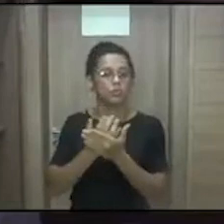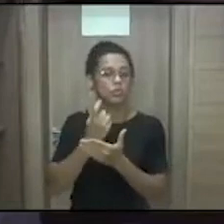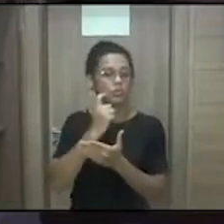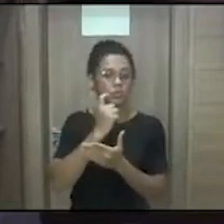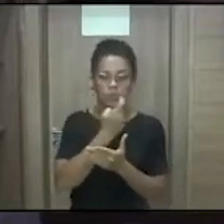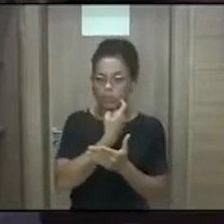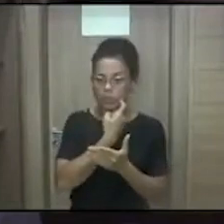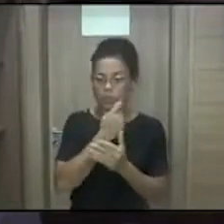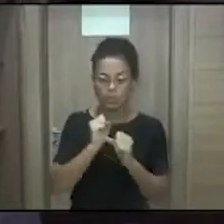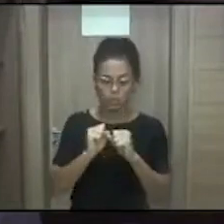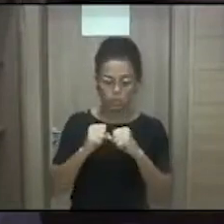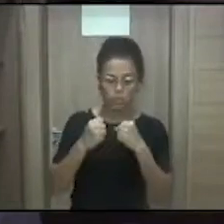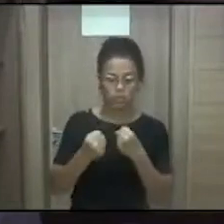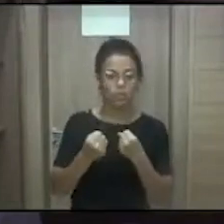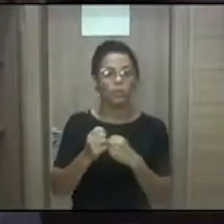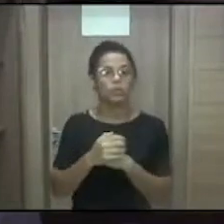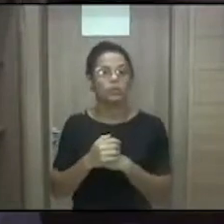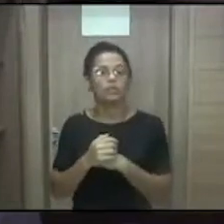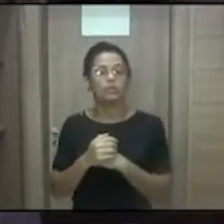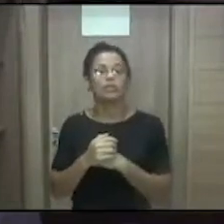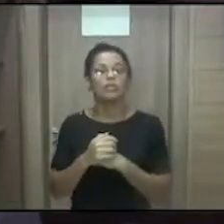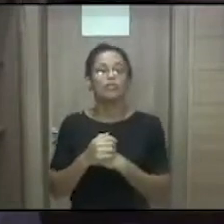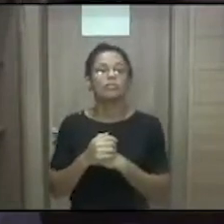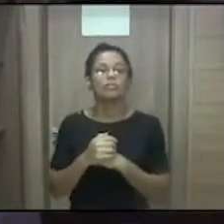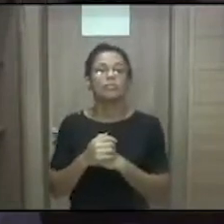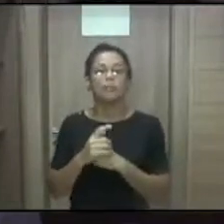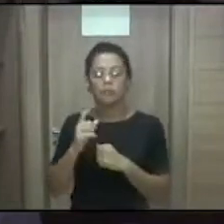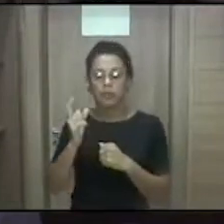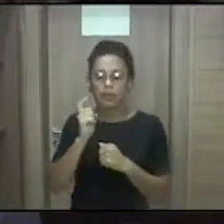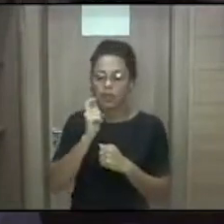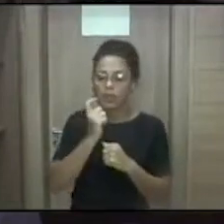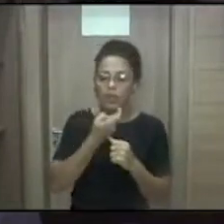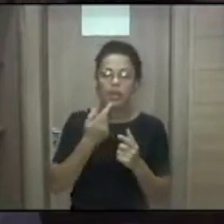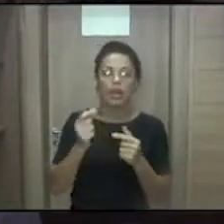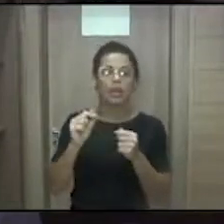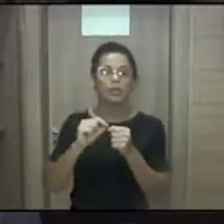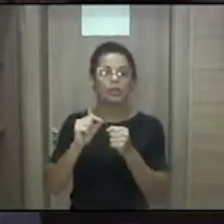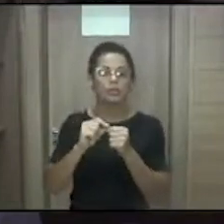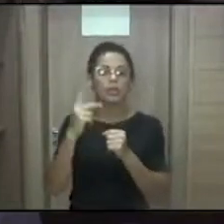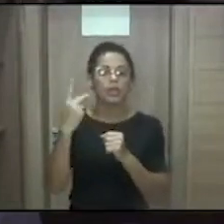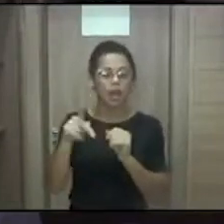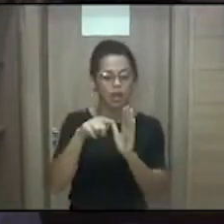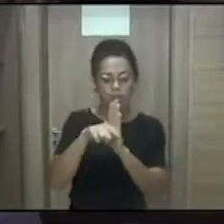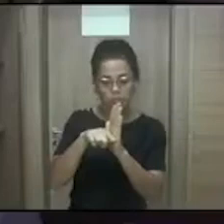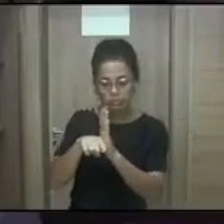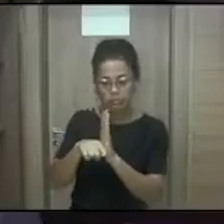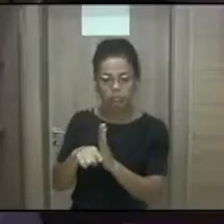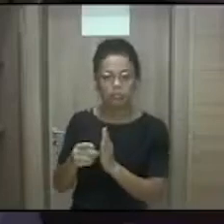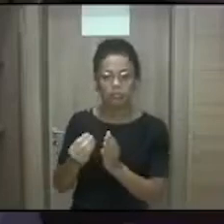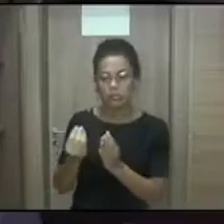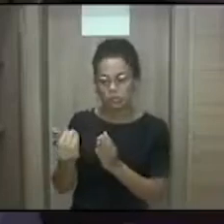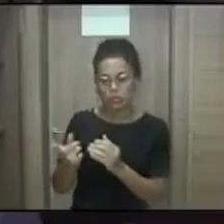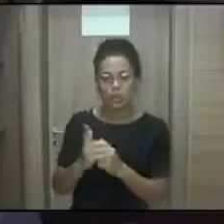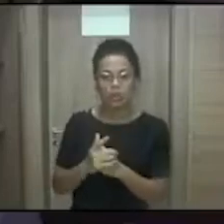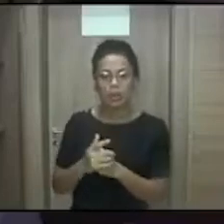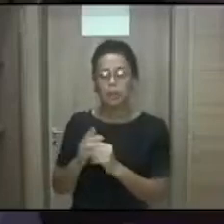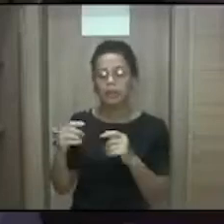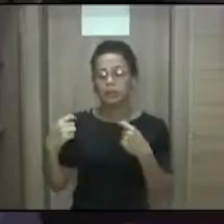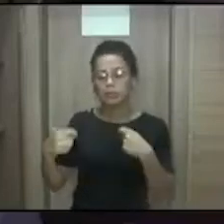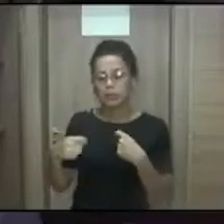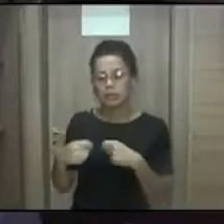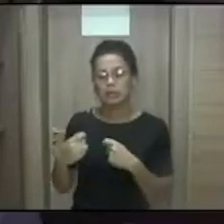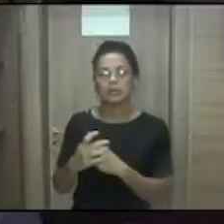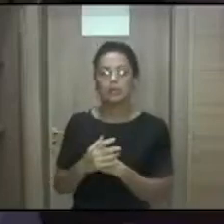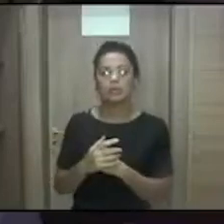nós temos de incorporar a escovação dentária em cada consulta, não entrega da escova, mas que o indivíduo receba um espelho